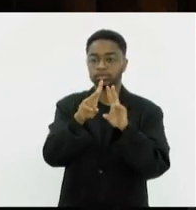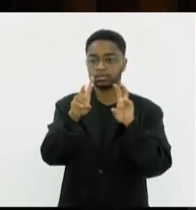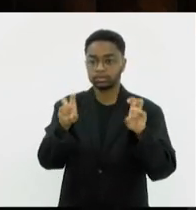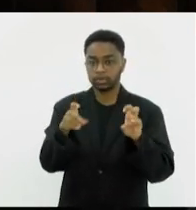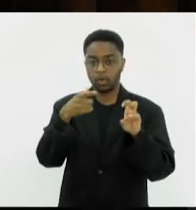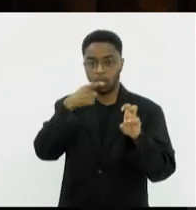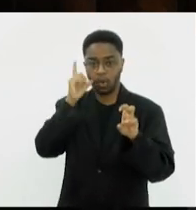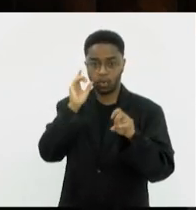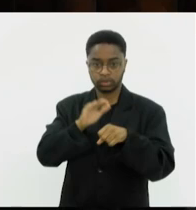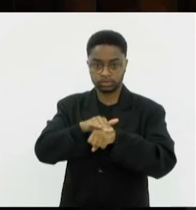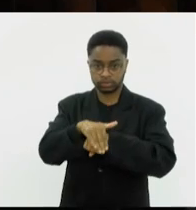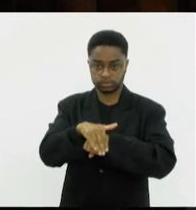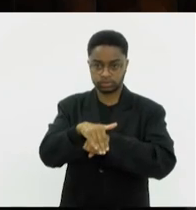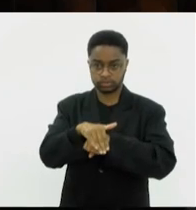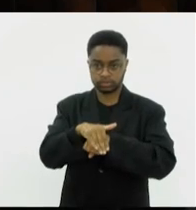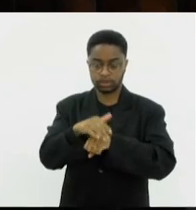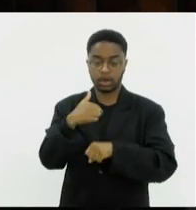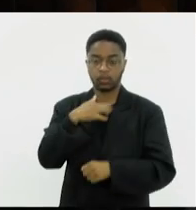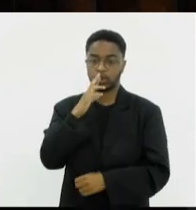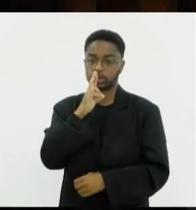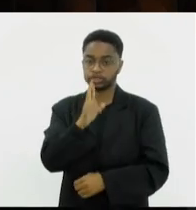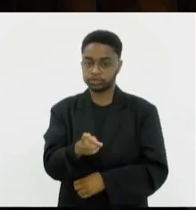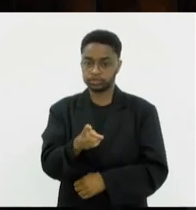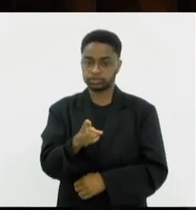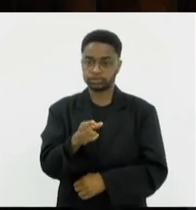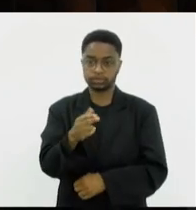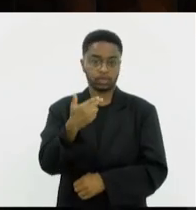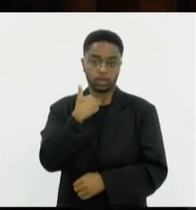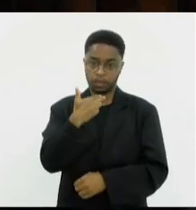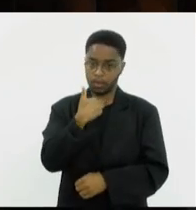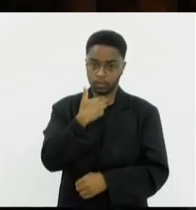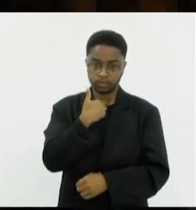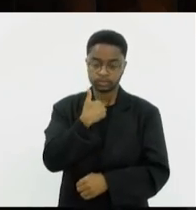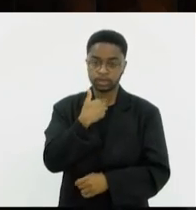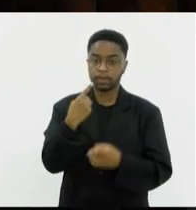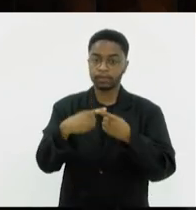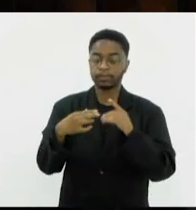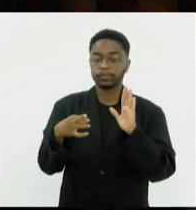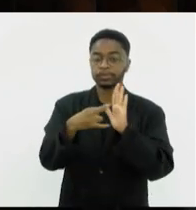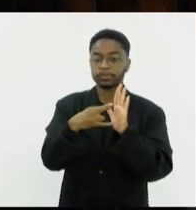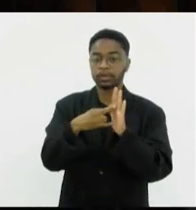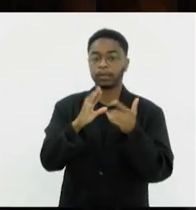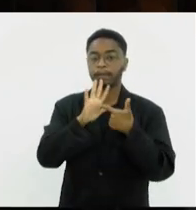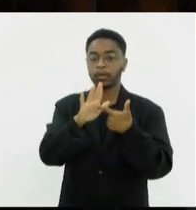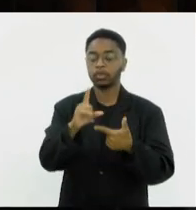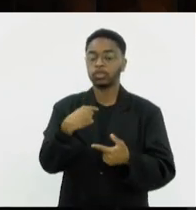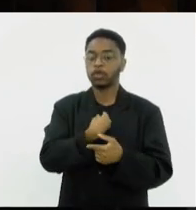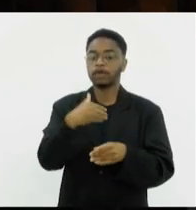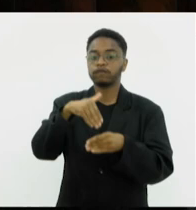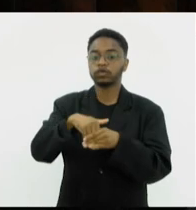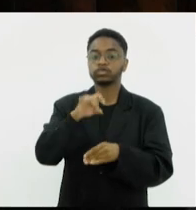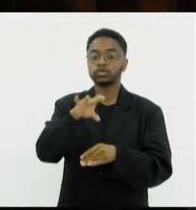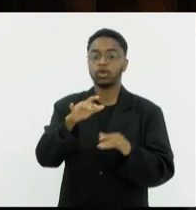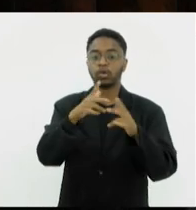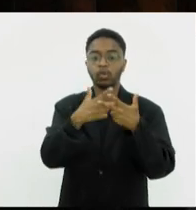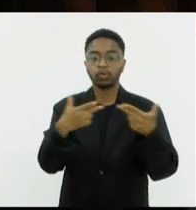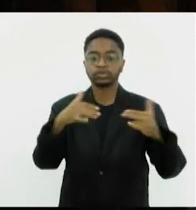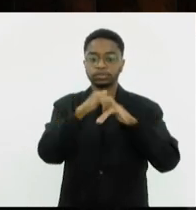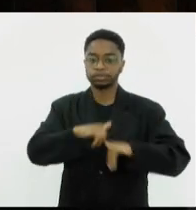pois tivemos contato com a temática ontem à noite. Eu respondi: não pode. Pelo regimento, só podemos votar o que foi publicado.